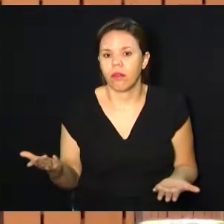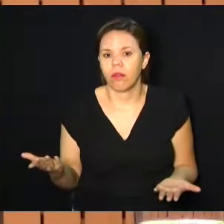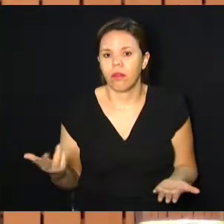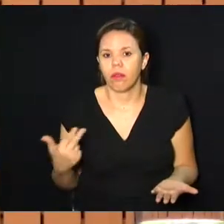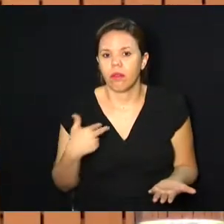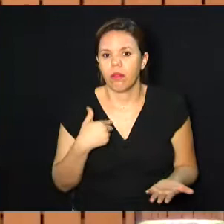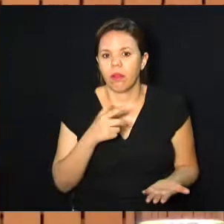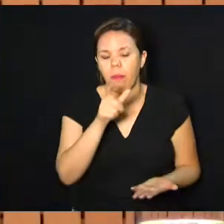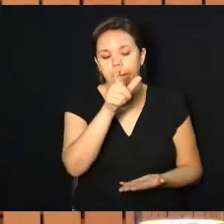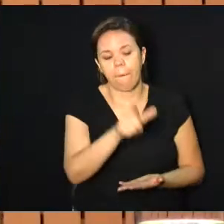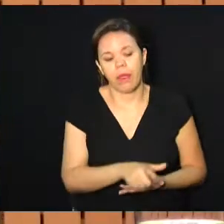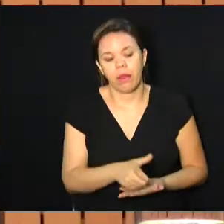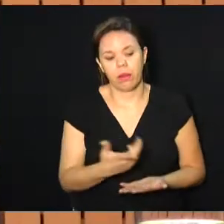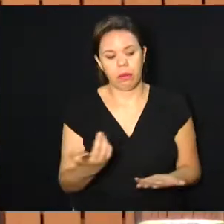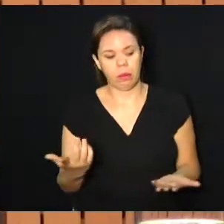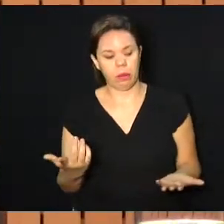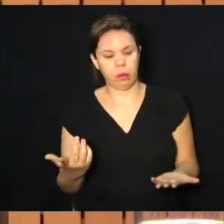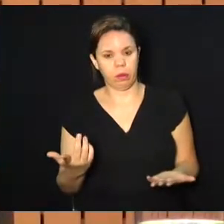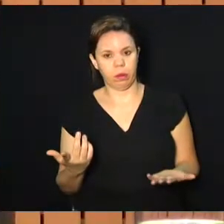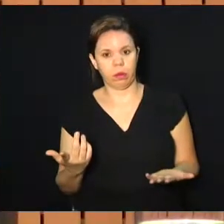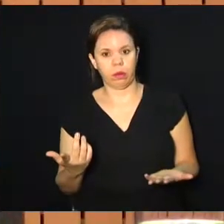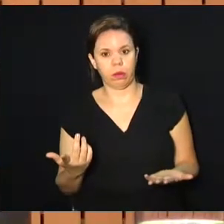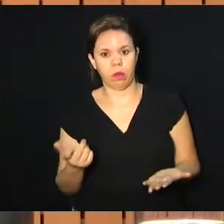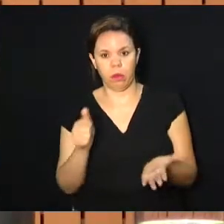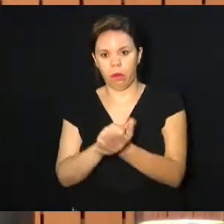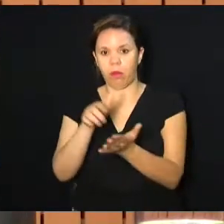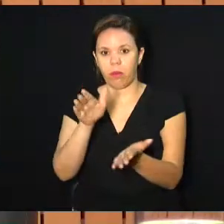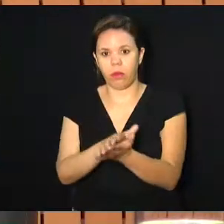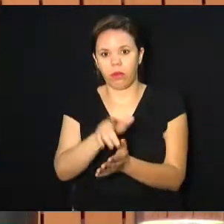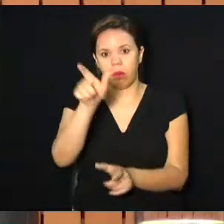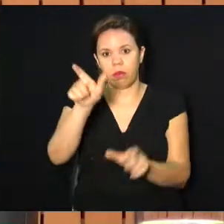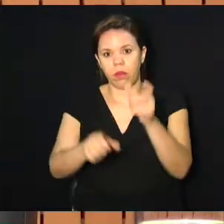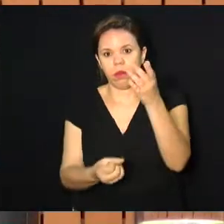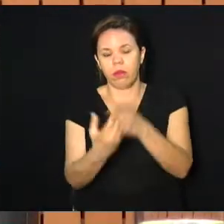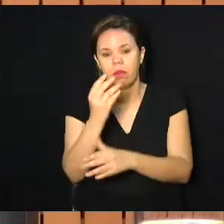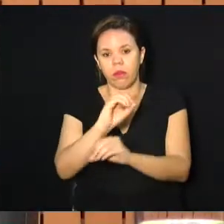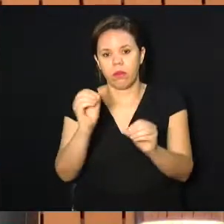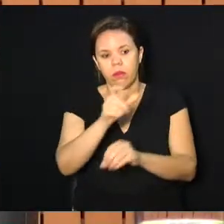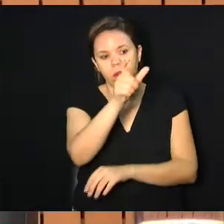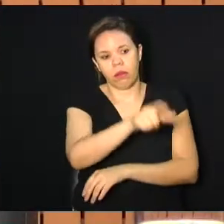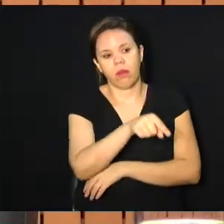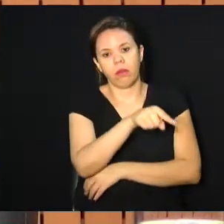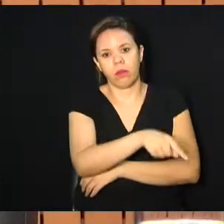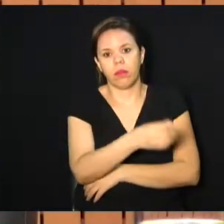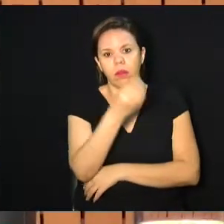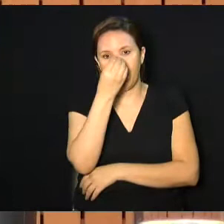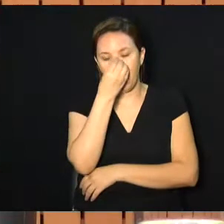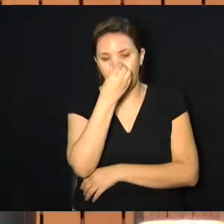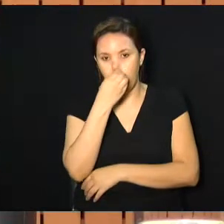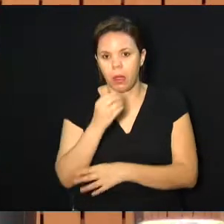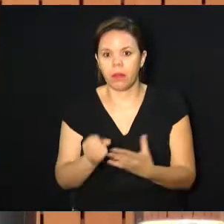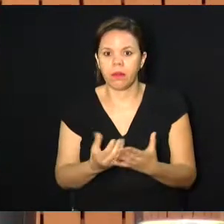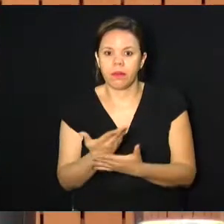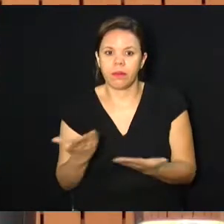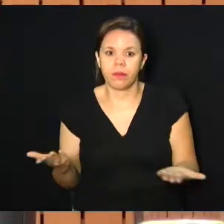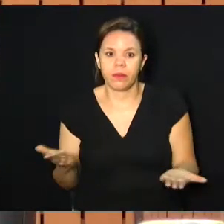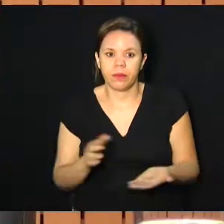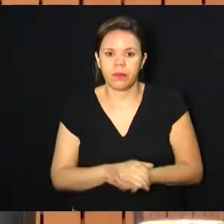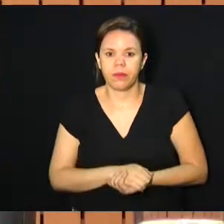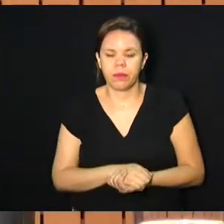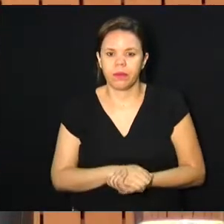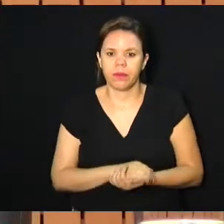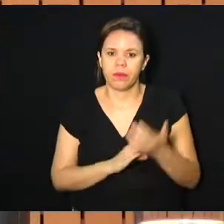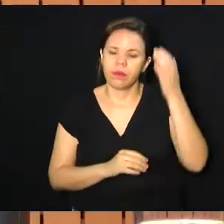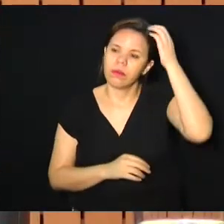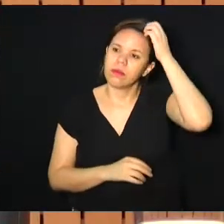imexível. O cara multa as pessoas na rua e não acontece nada com ele do que deveria acontecer. Então, eu